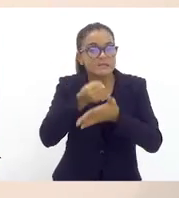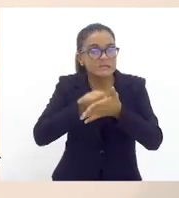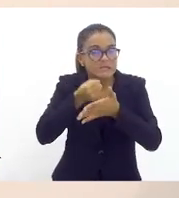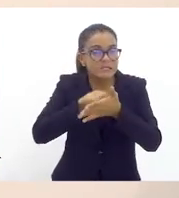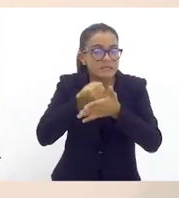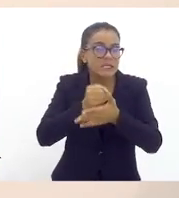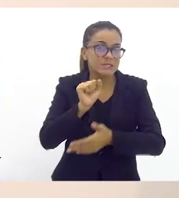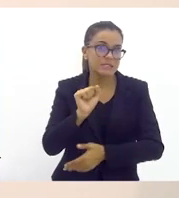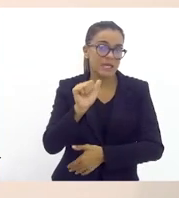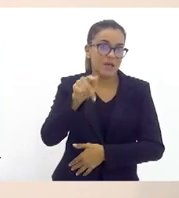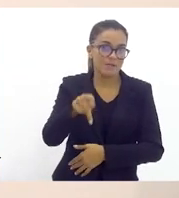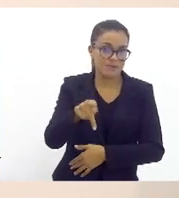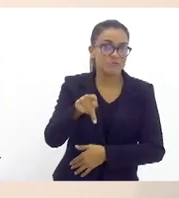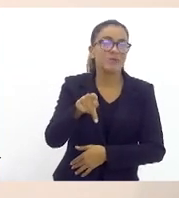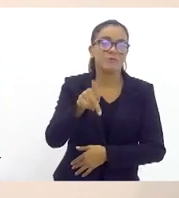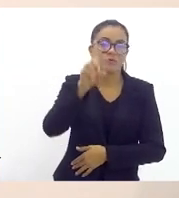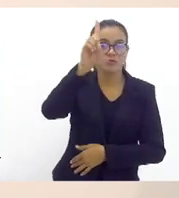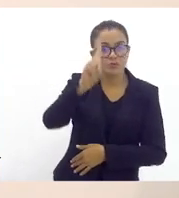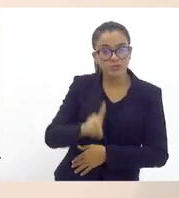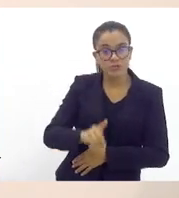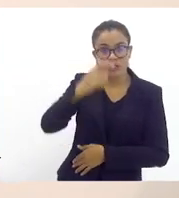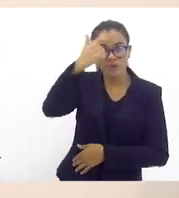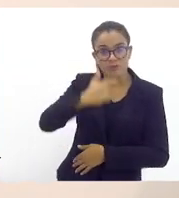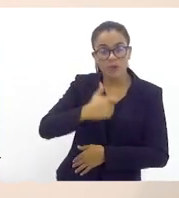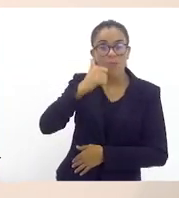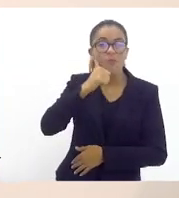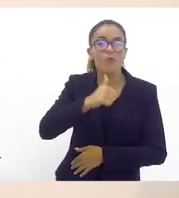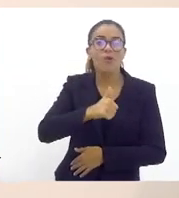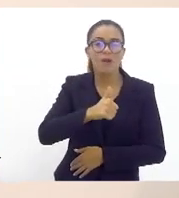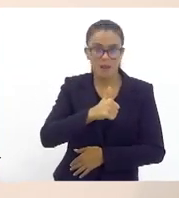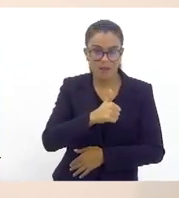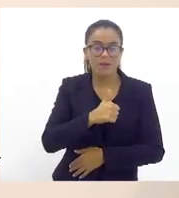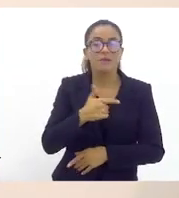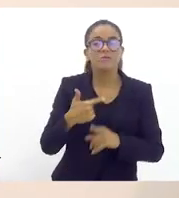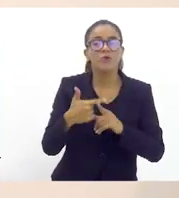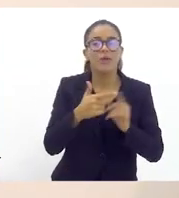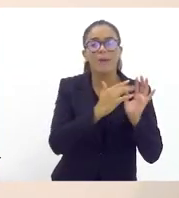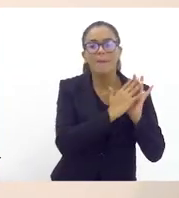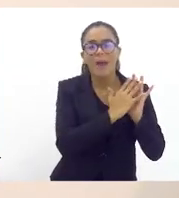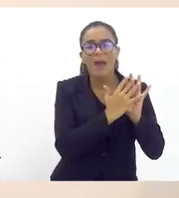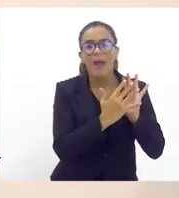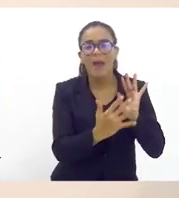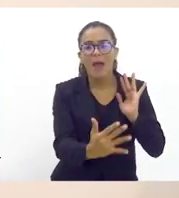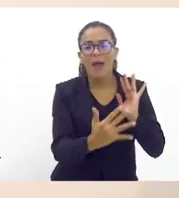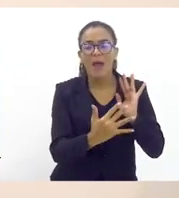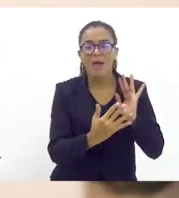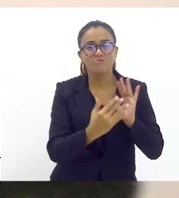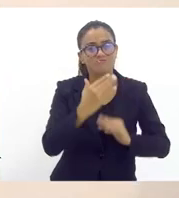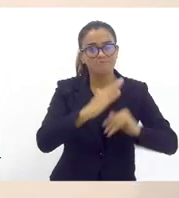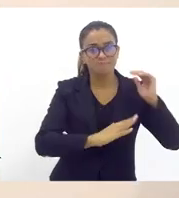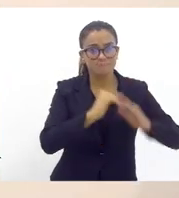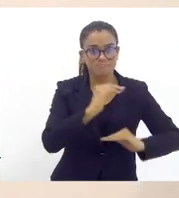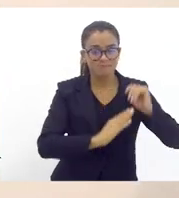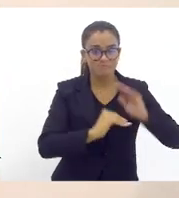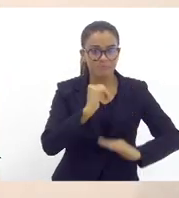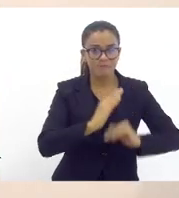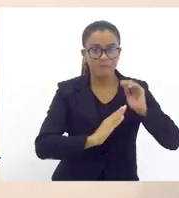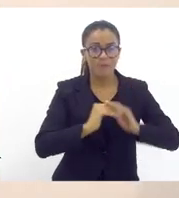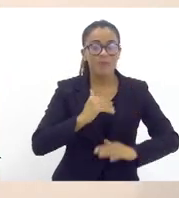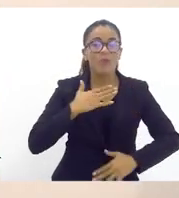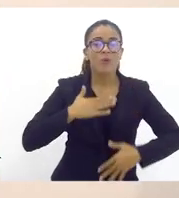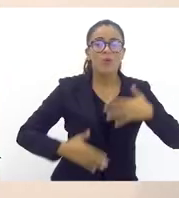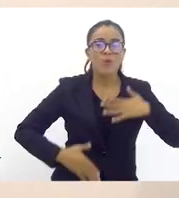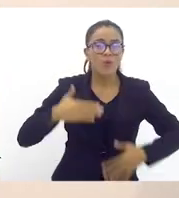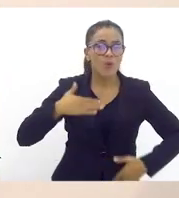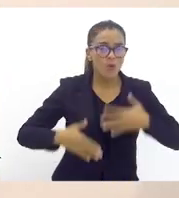se aposentar como direito de mulher, porque, na maior parte do seu tempo de vida, exerceu essa profissão enquanto ainda